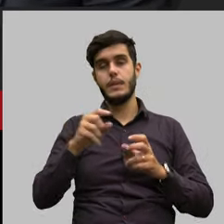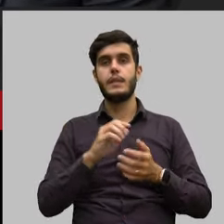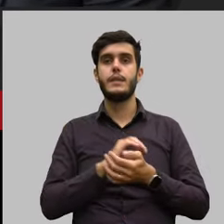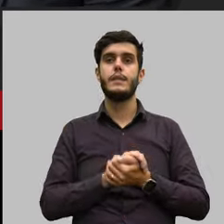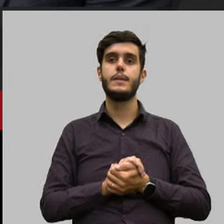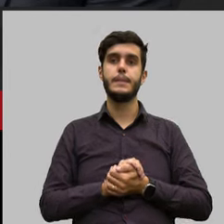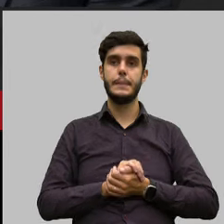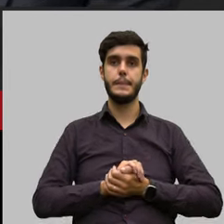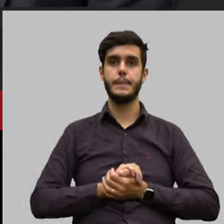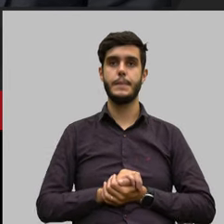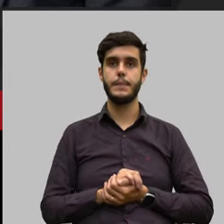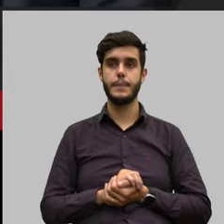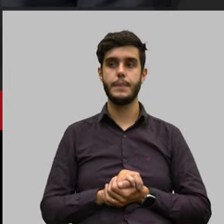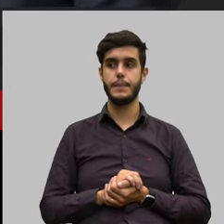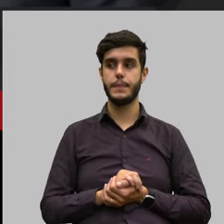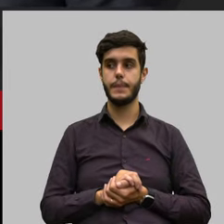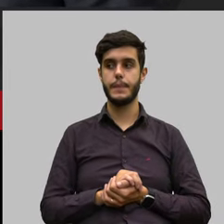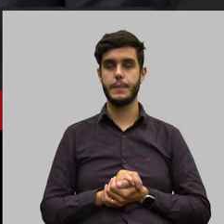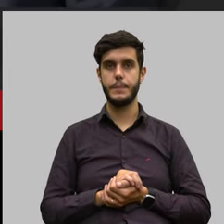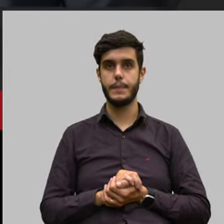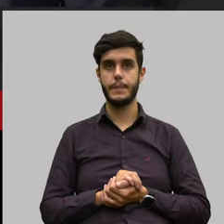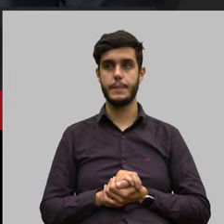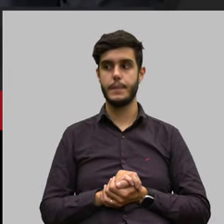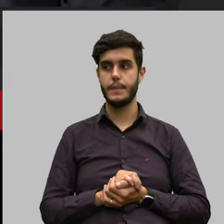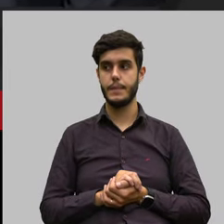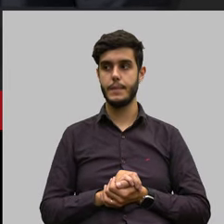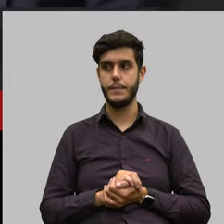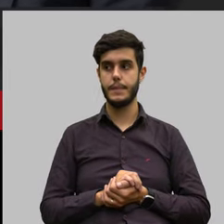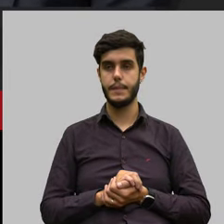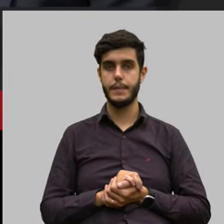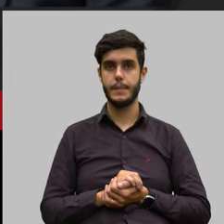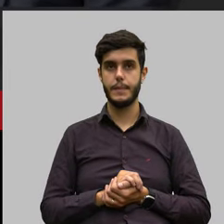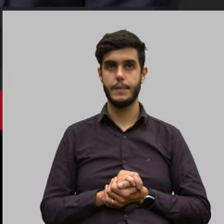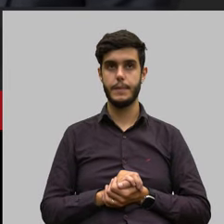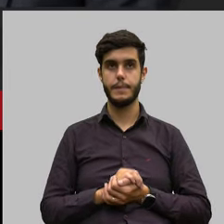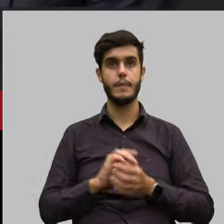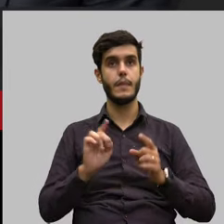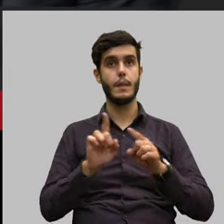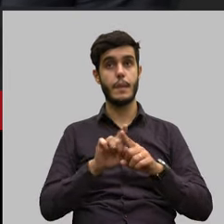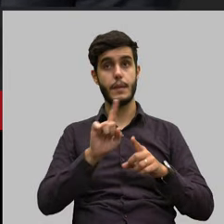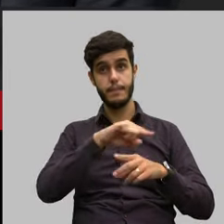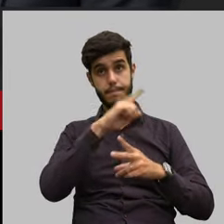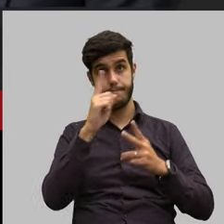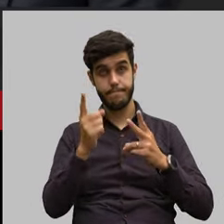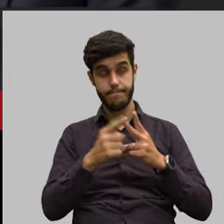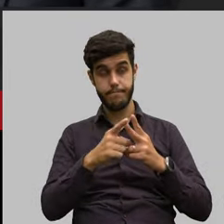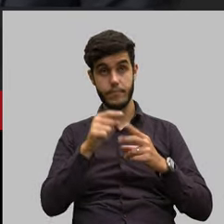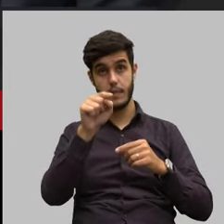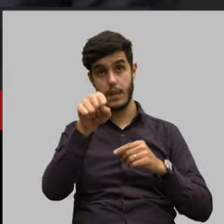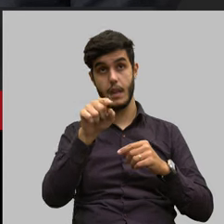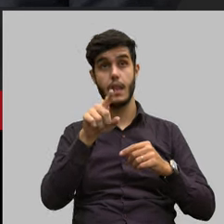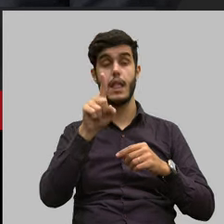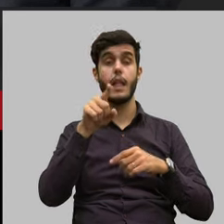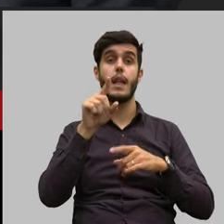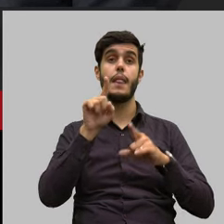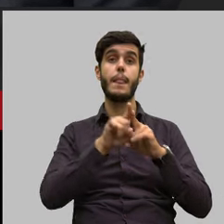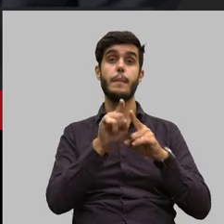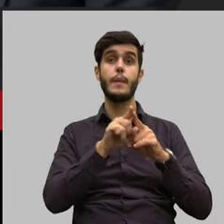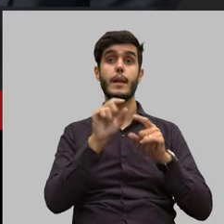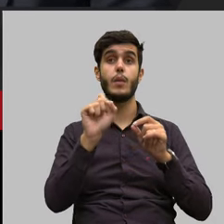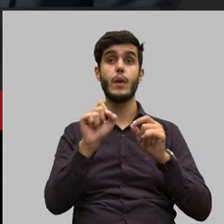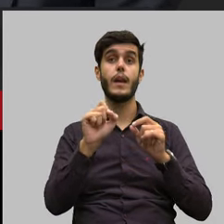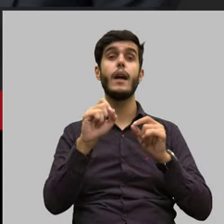execução em seguida eu trago um outro não um índice né mas um valor absoluto que é o estoque de restos a